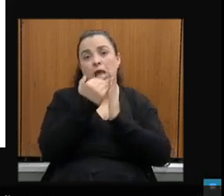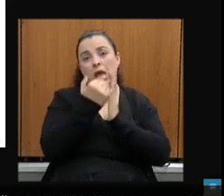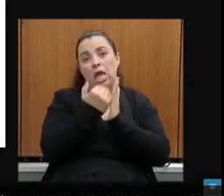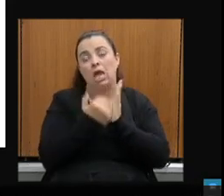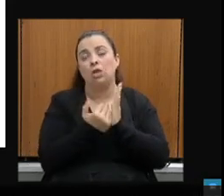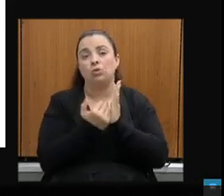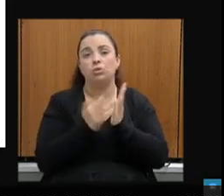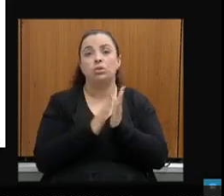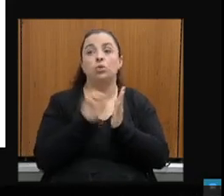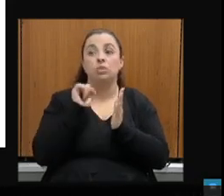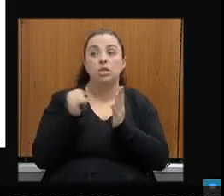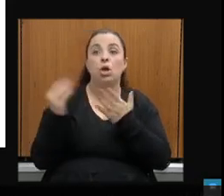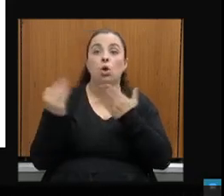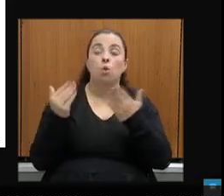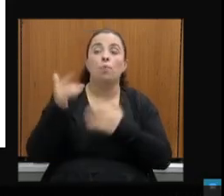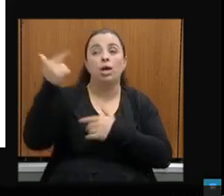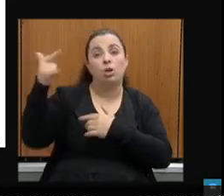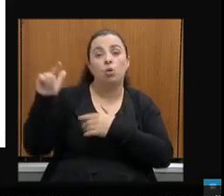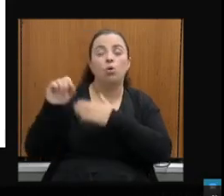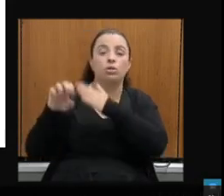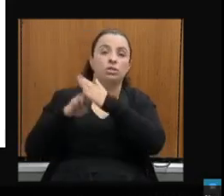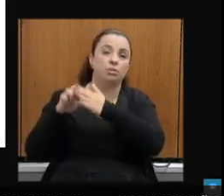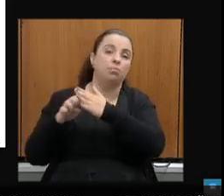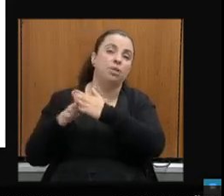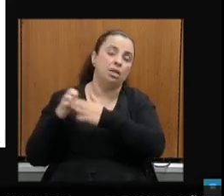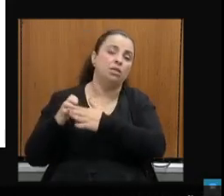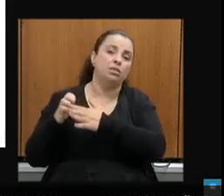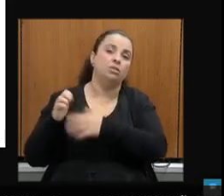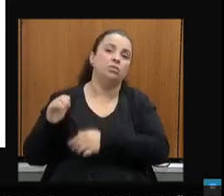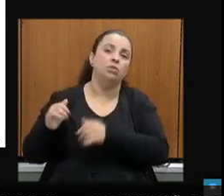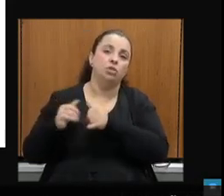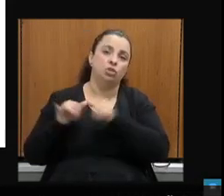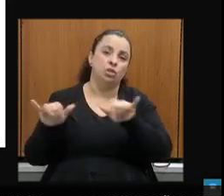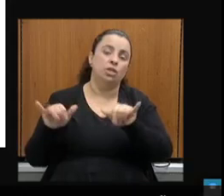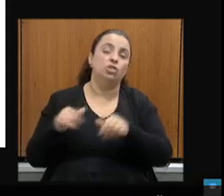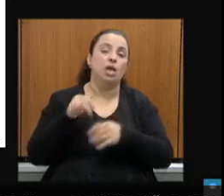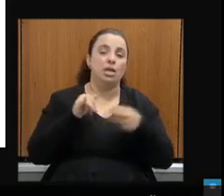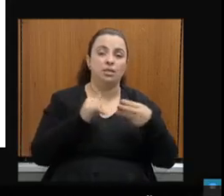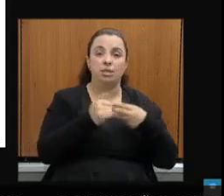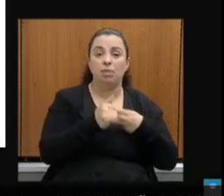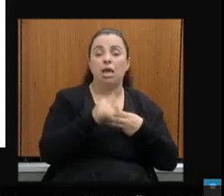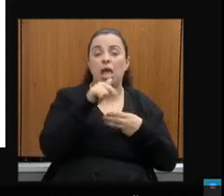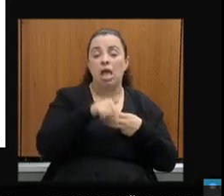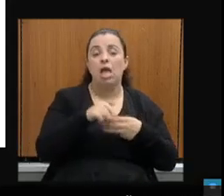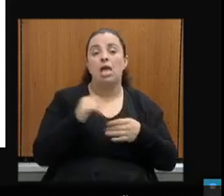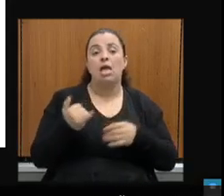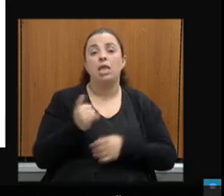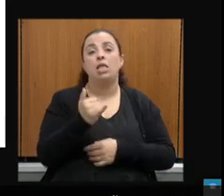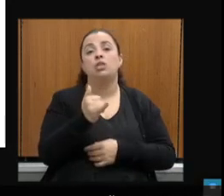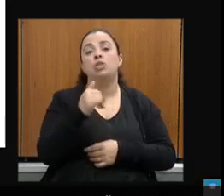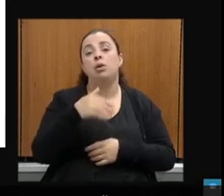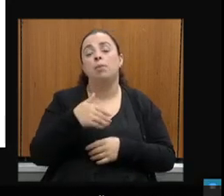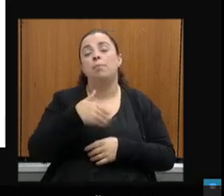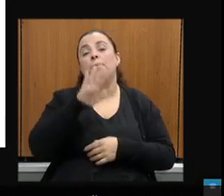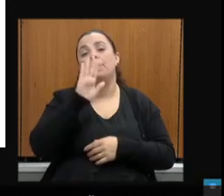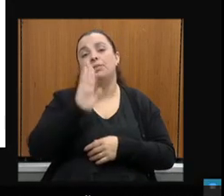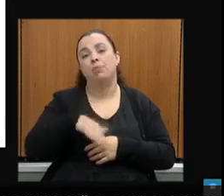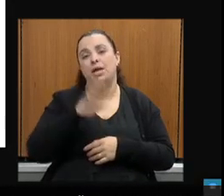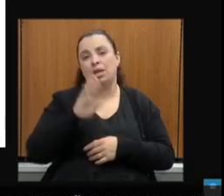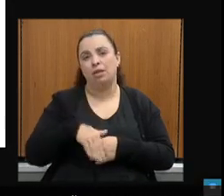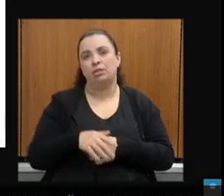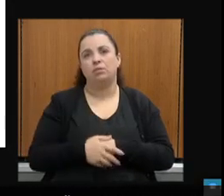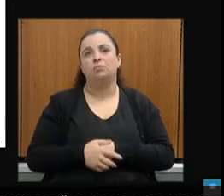Cemig hoje é das tarifas mais baratas por grupo econômico do país nós